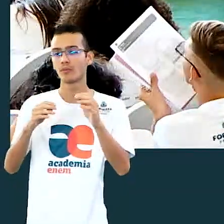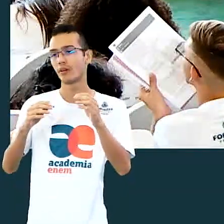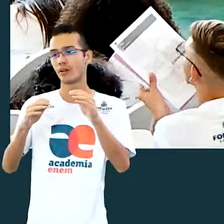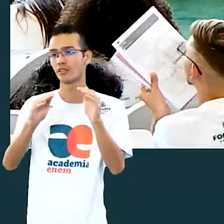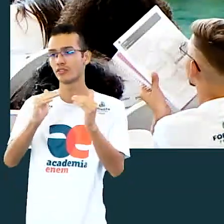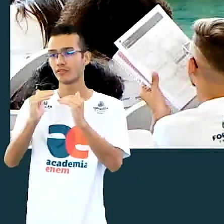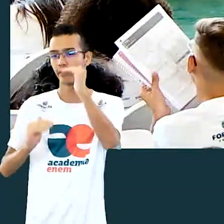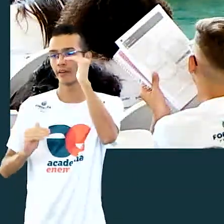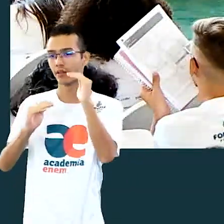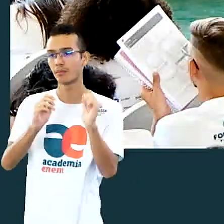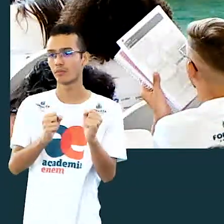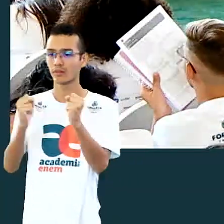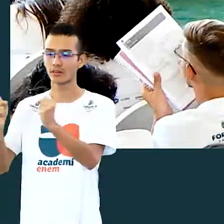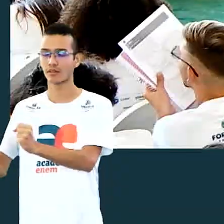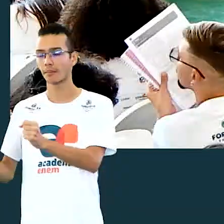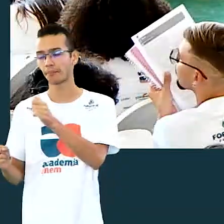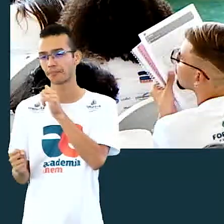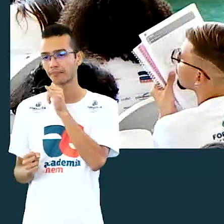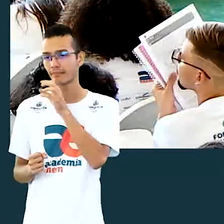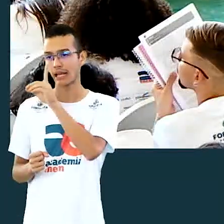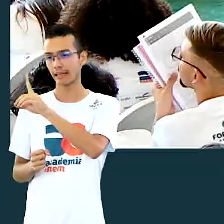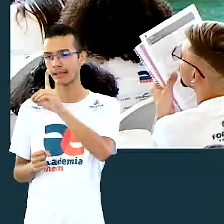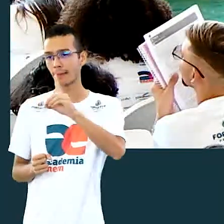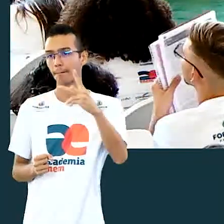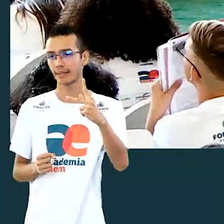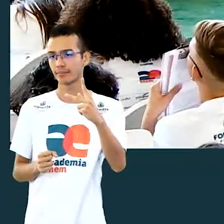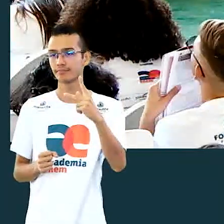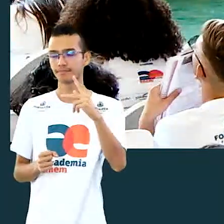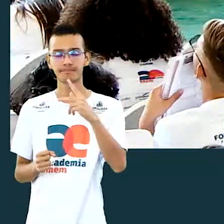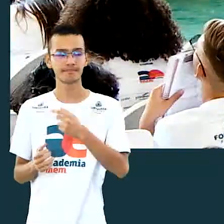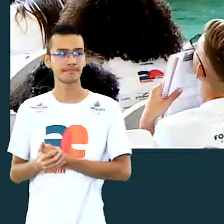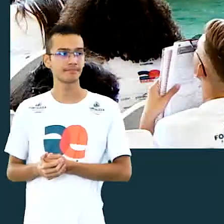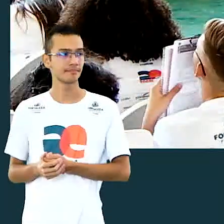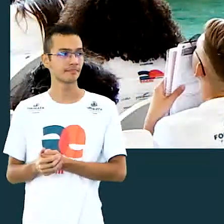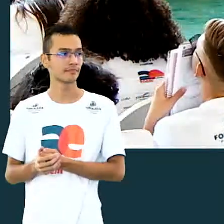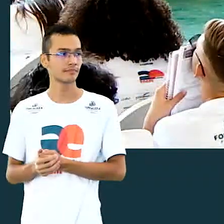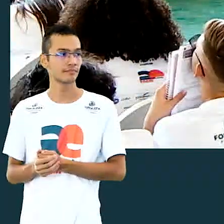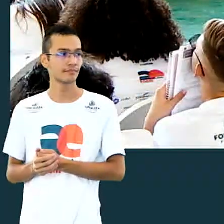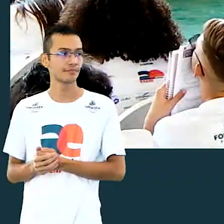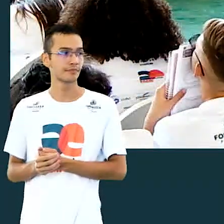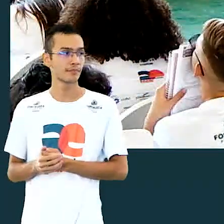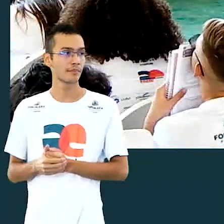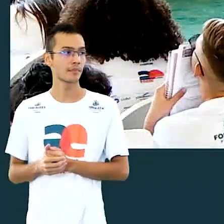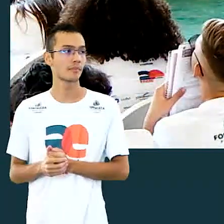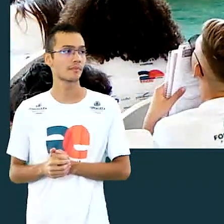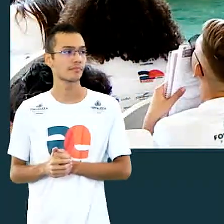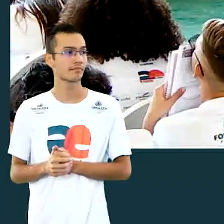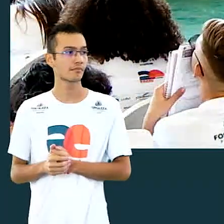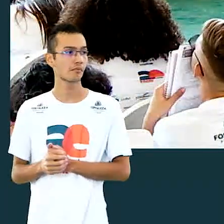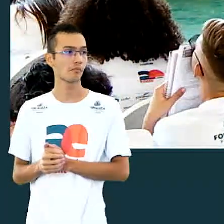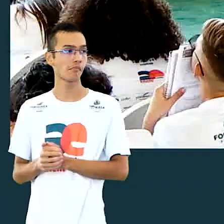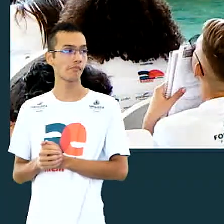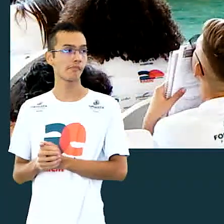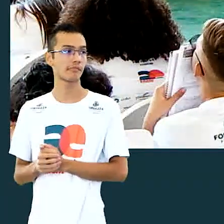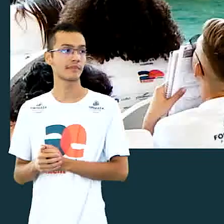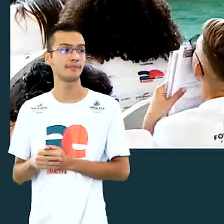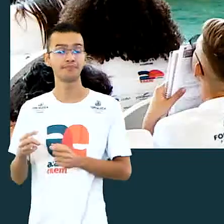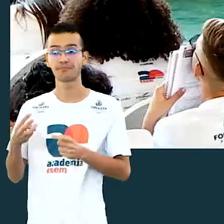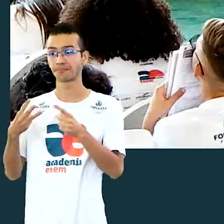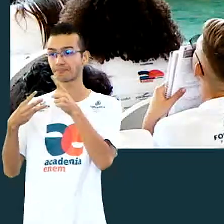ou aos próprios aparelhos. O que faz a corrente fluir são os dois de cima, que um é 0